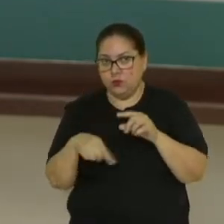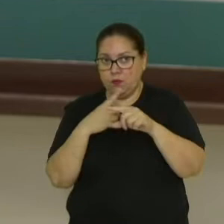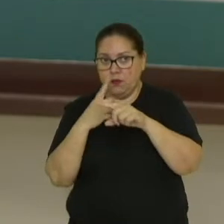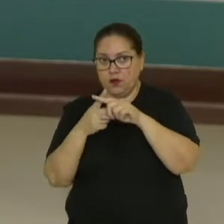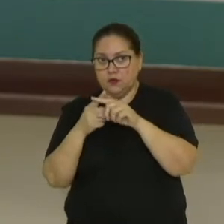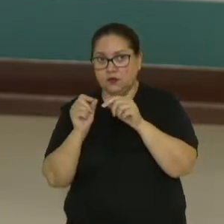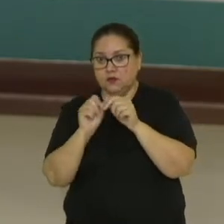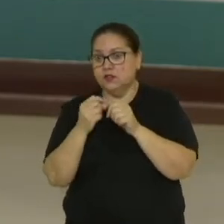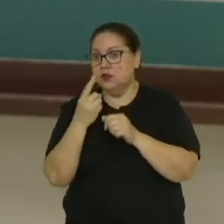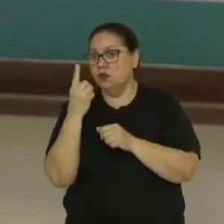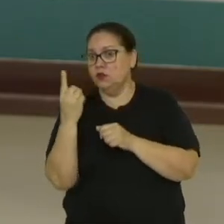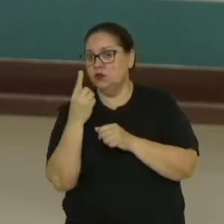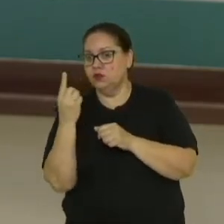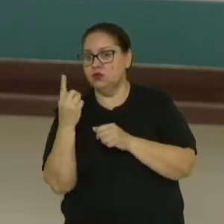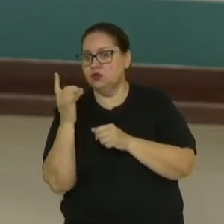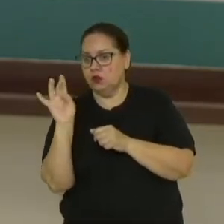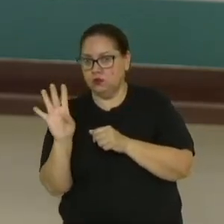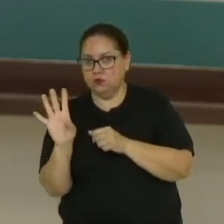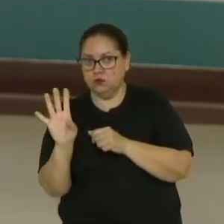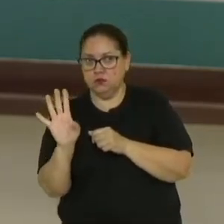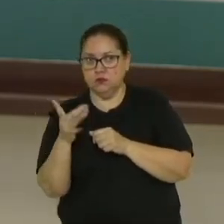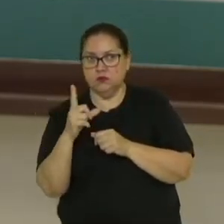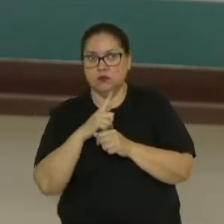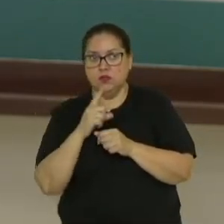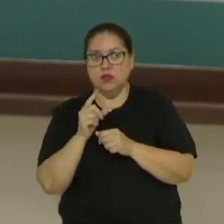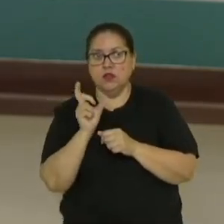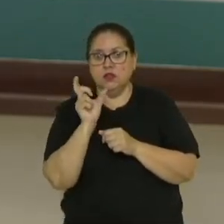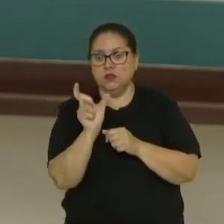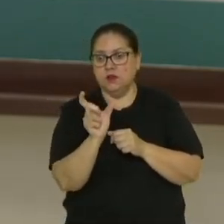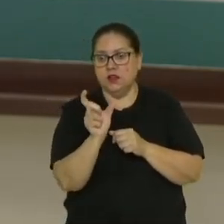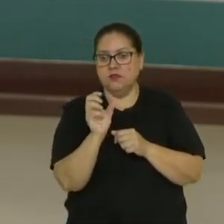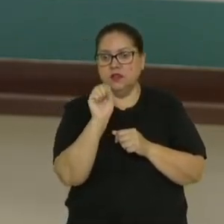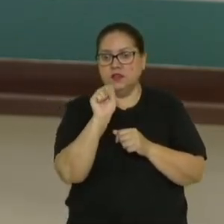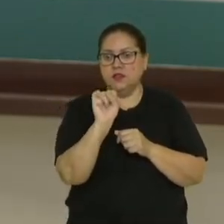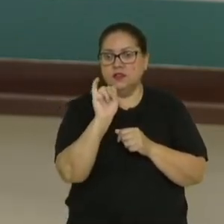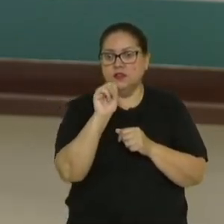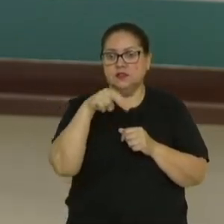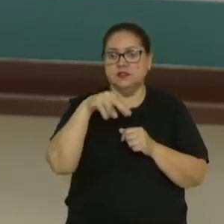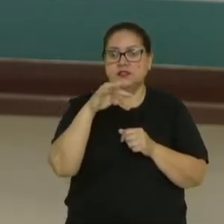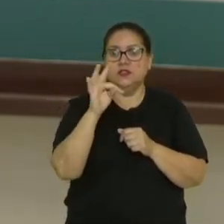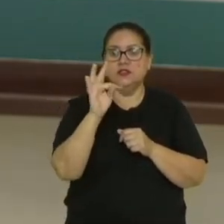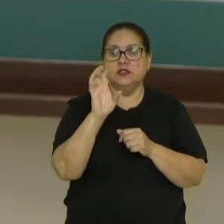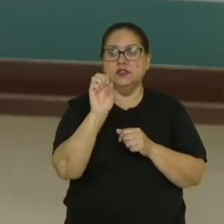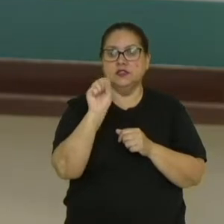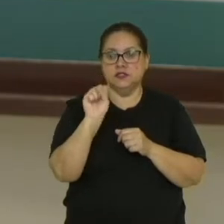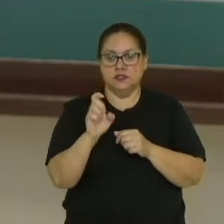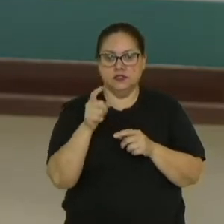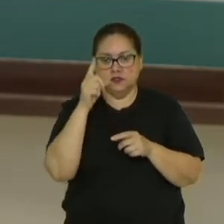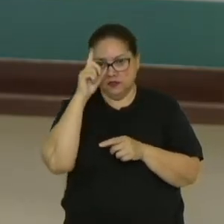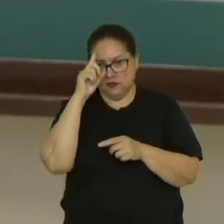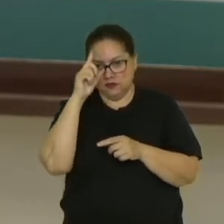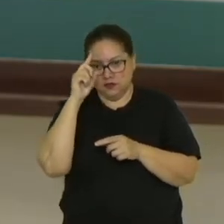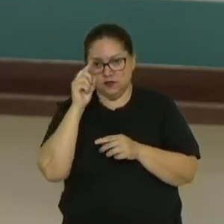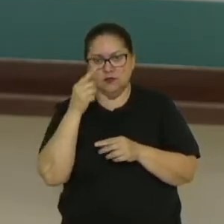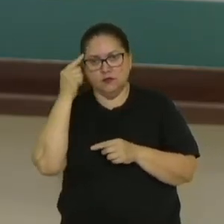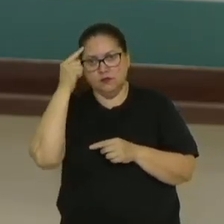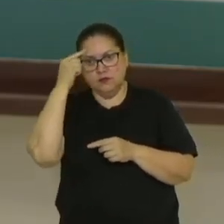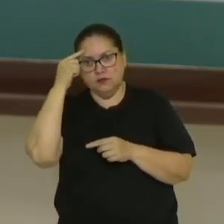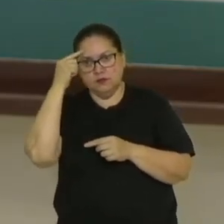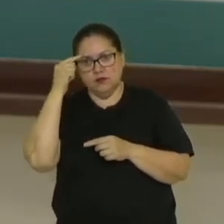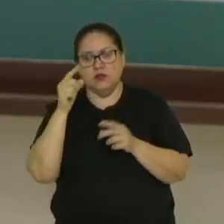que vão formar um único produto. E aqui a gente tem a palavra síntese, que muitas vezes no nosso dia a dia, síntese remete a